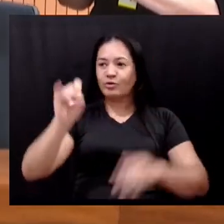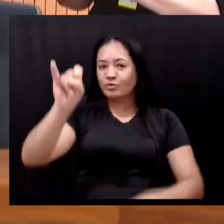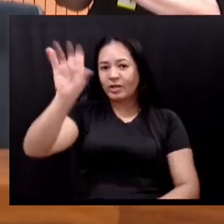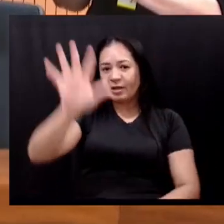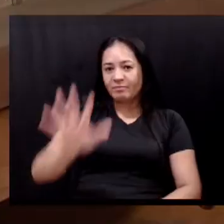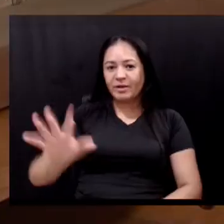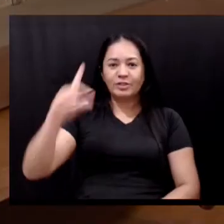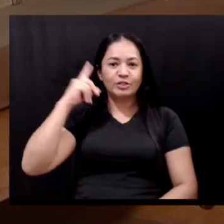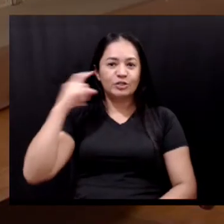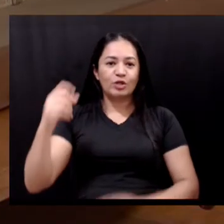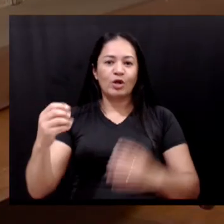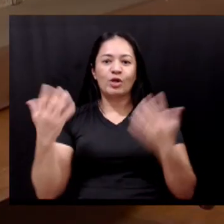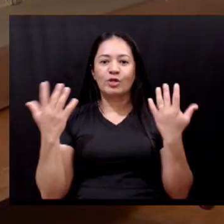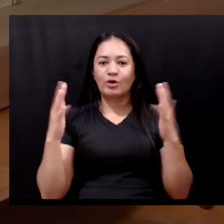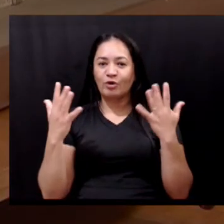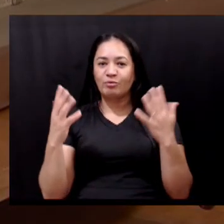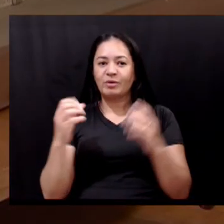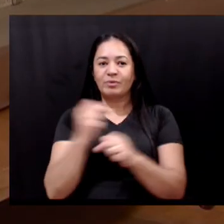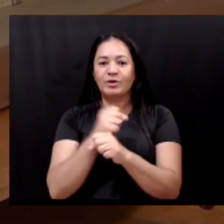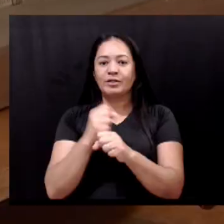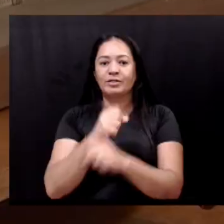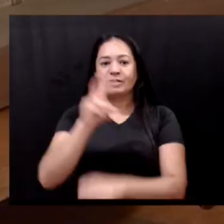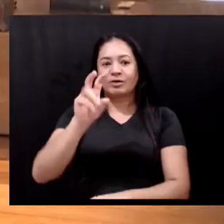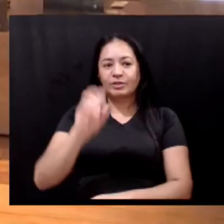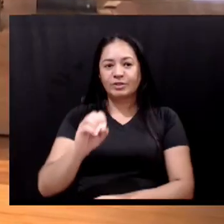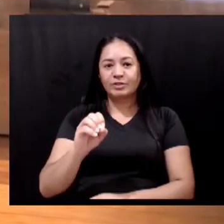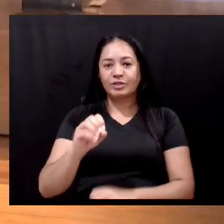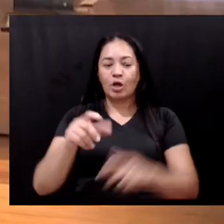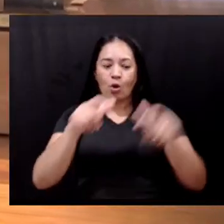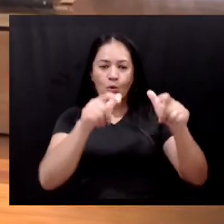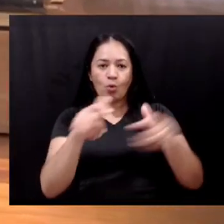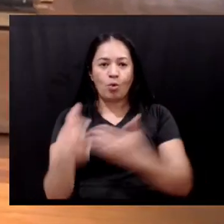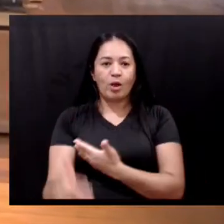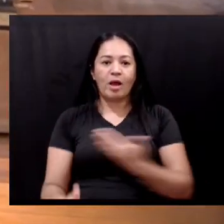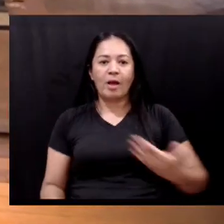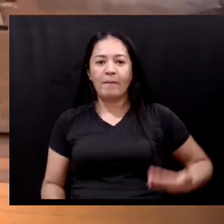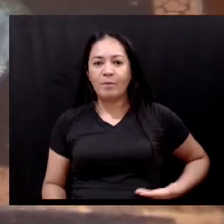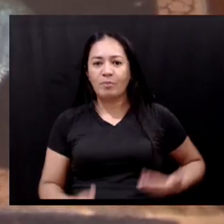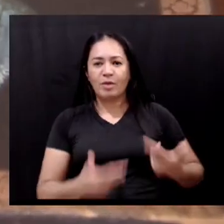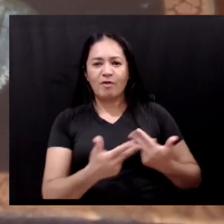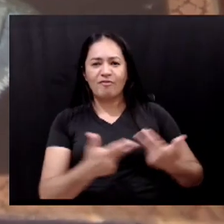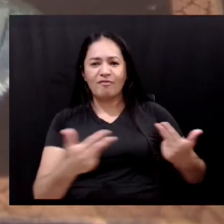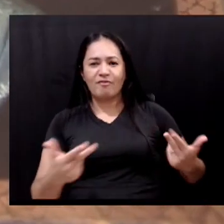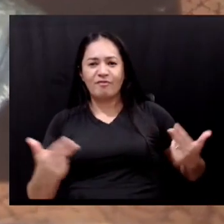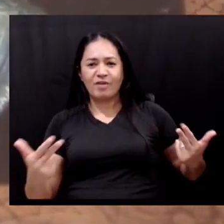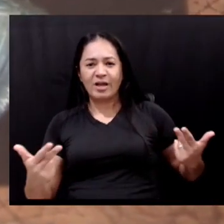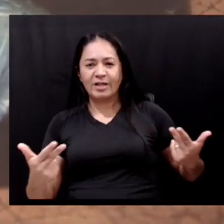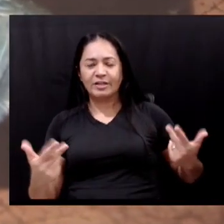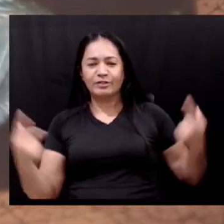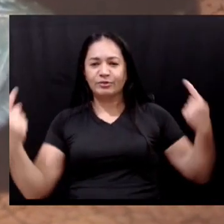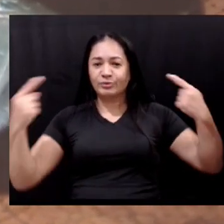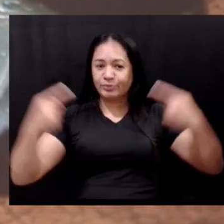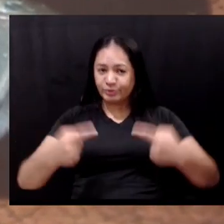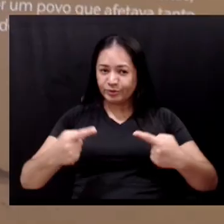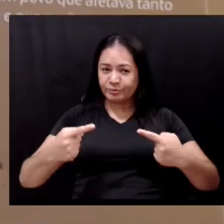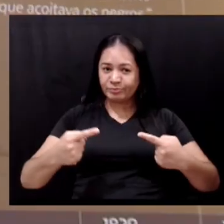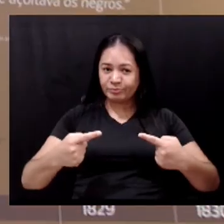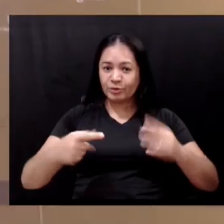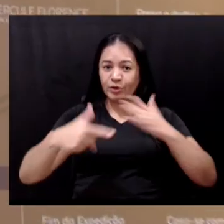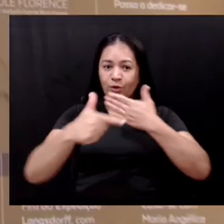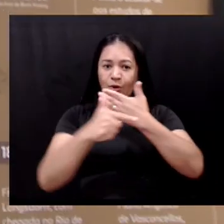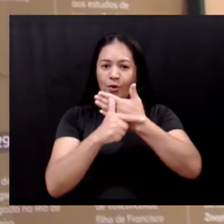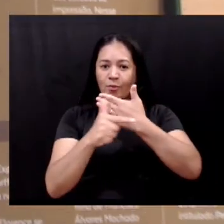50 anos. O espaço público, que carrega uma série de contradições e desafios em seu papel de preservação